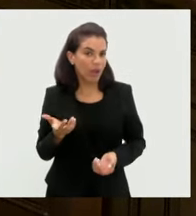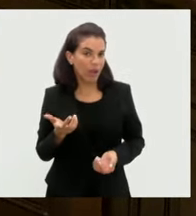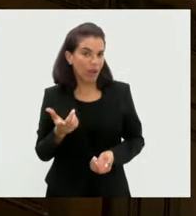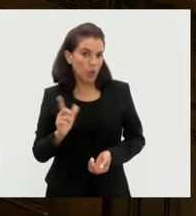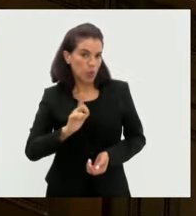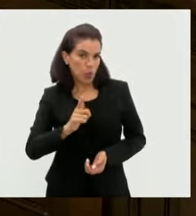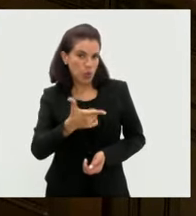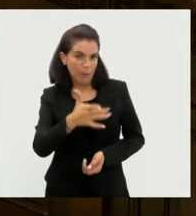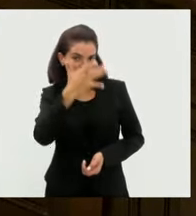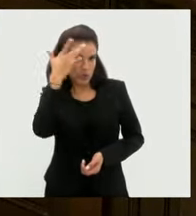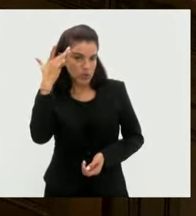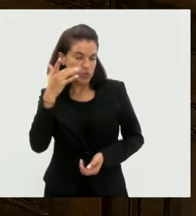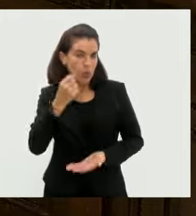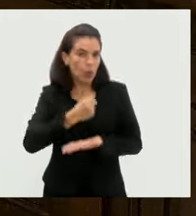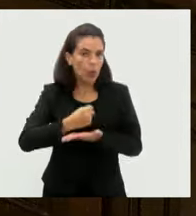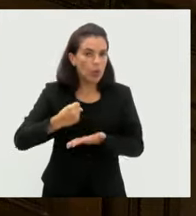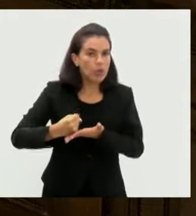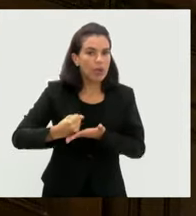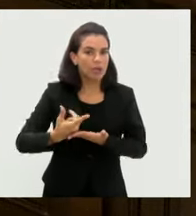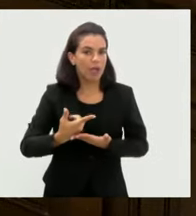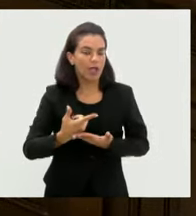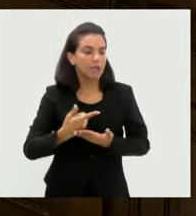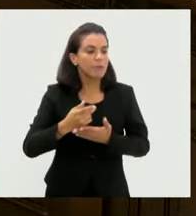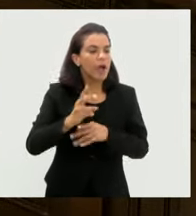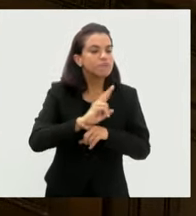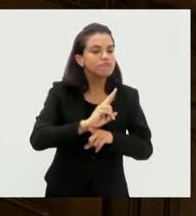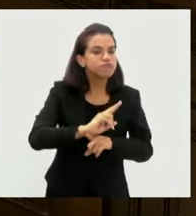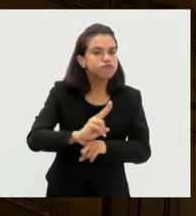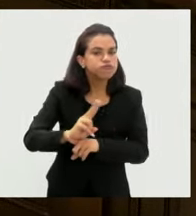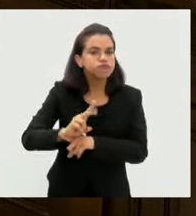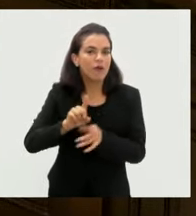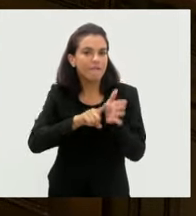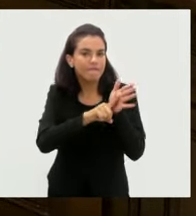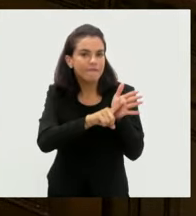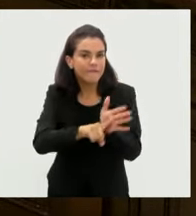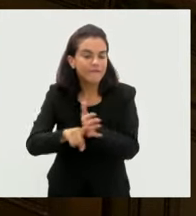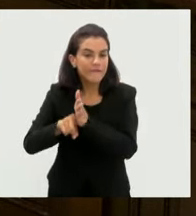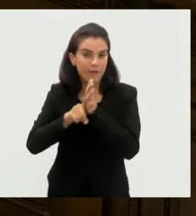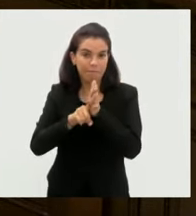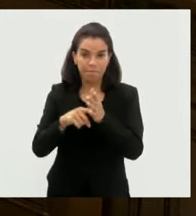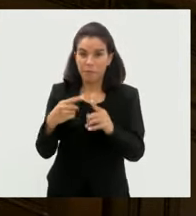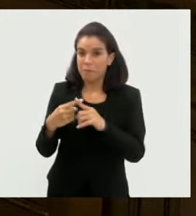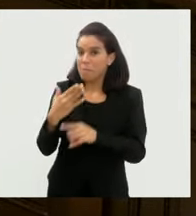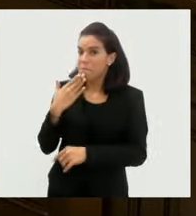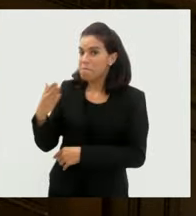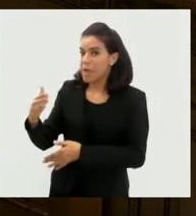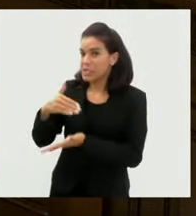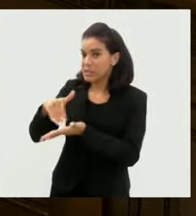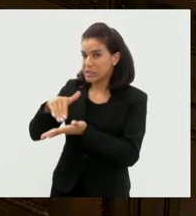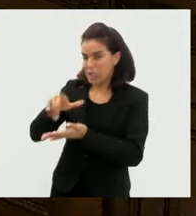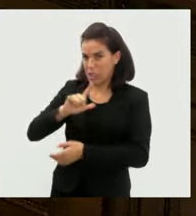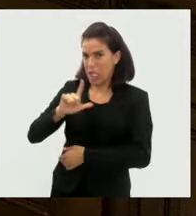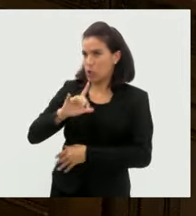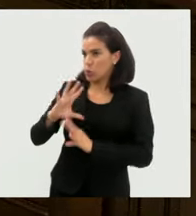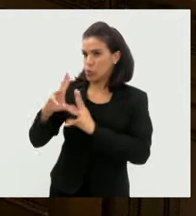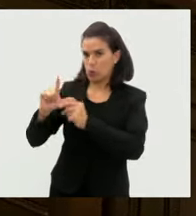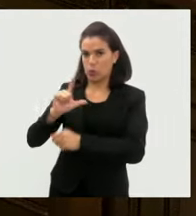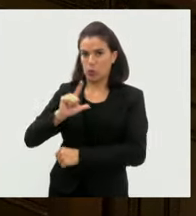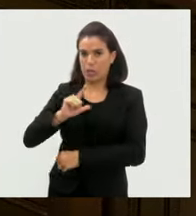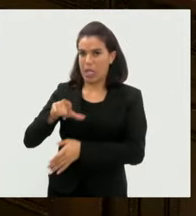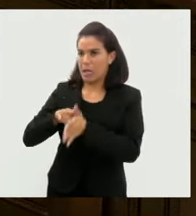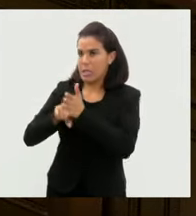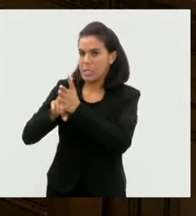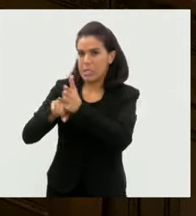no governo, se não tem compliance na secretaria, porque quando a gente pede alguma coisa, tudo tem compliance. Agora,